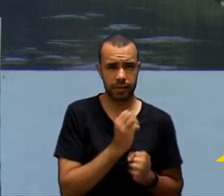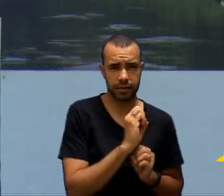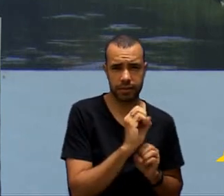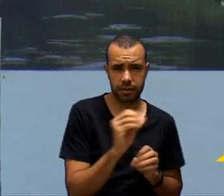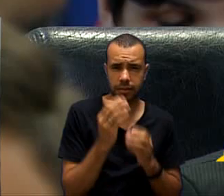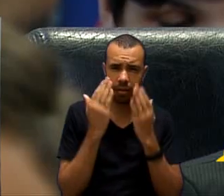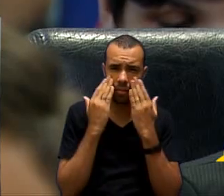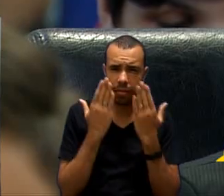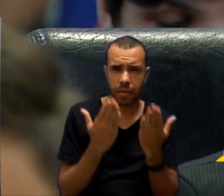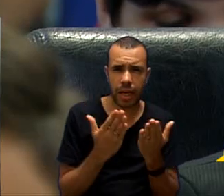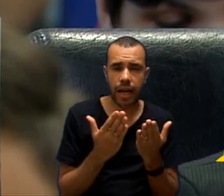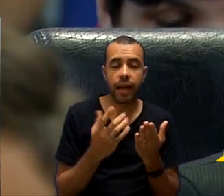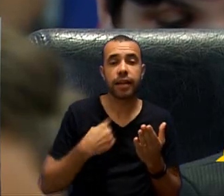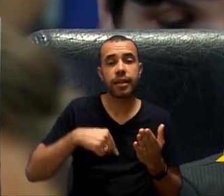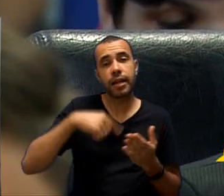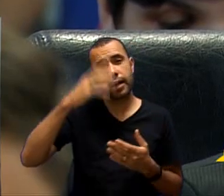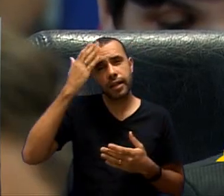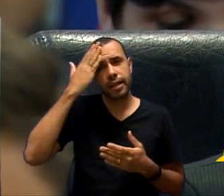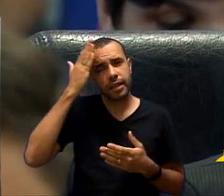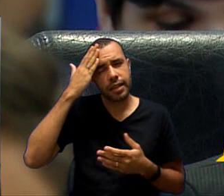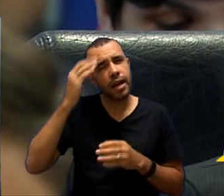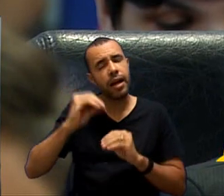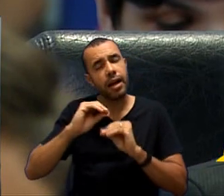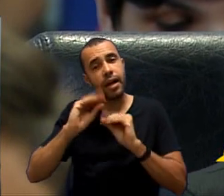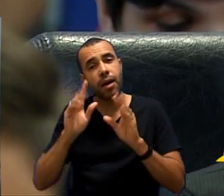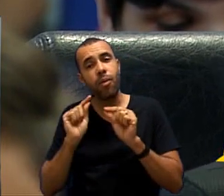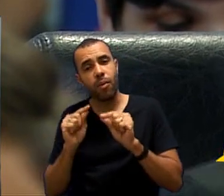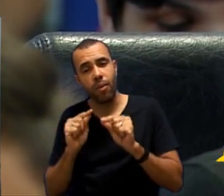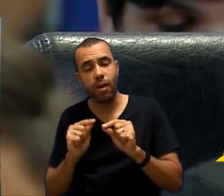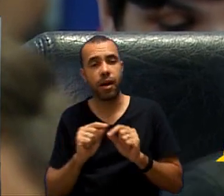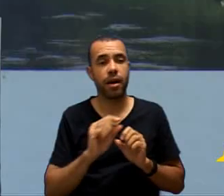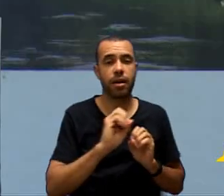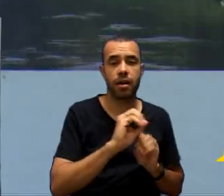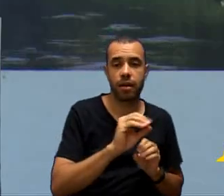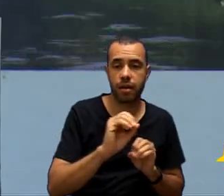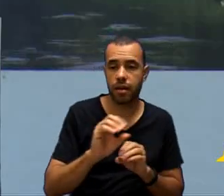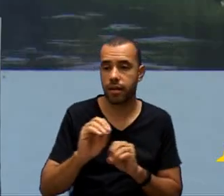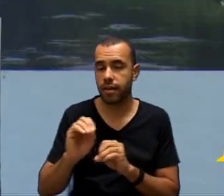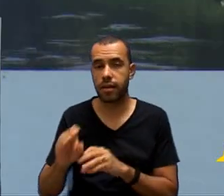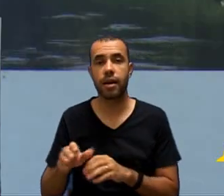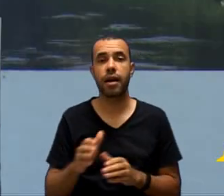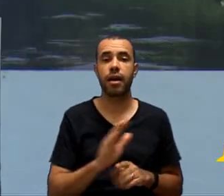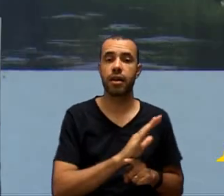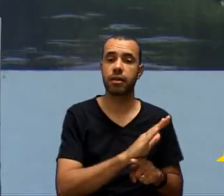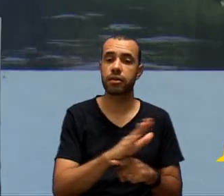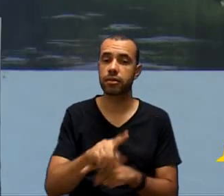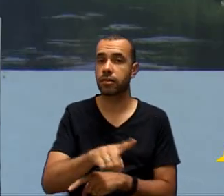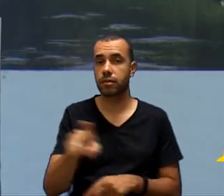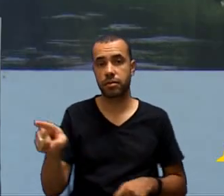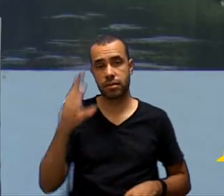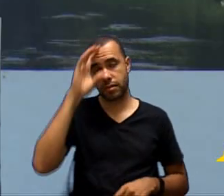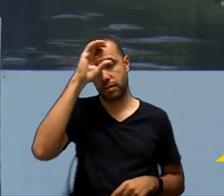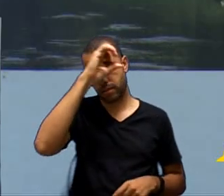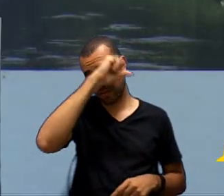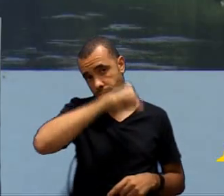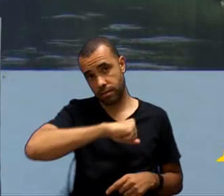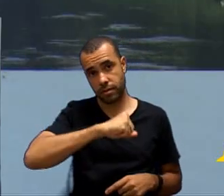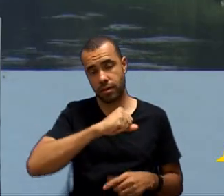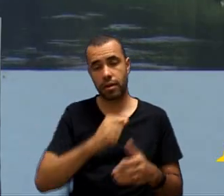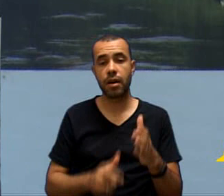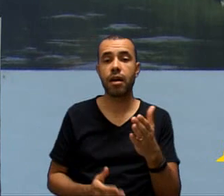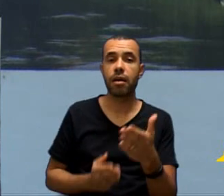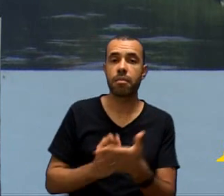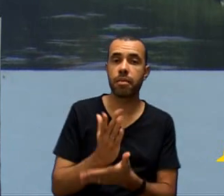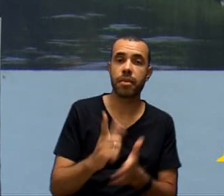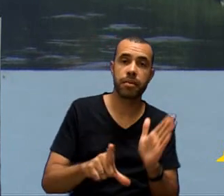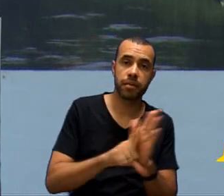Nós não sabemos tudo, mas o pouquinho que a gente sabe, a gente conseguiu mostrar para vocês como que se aprovam as leis, como